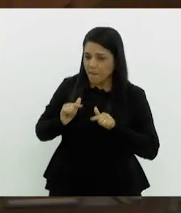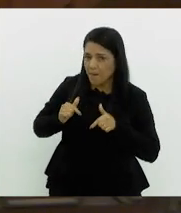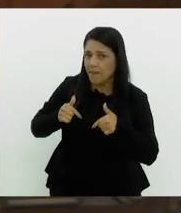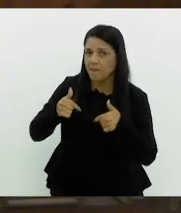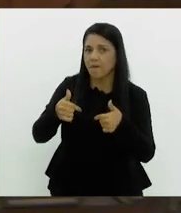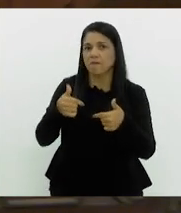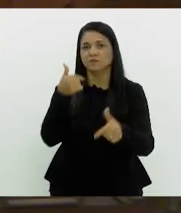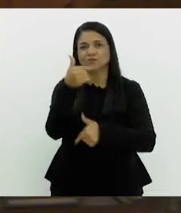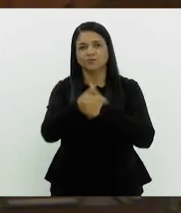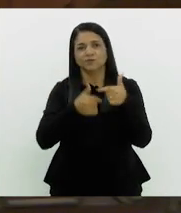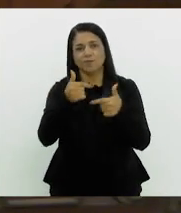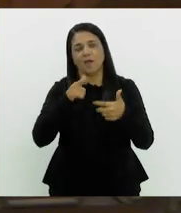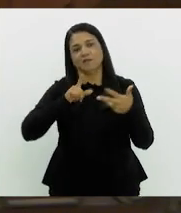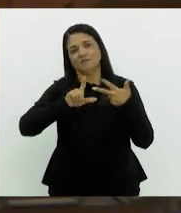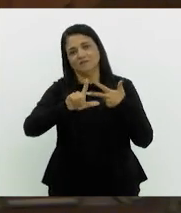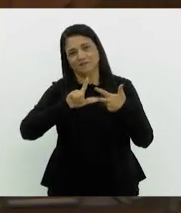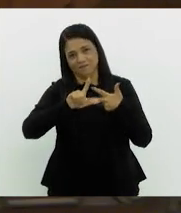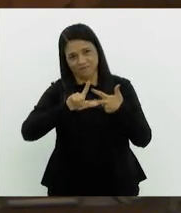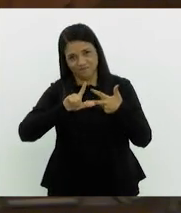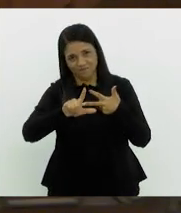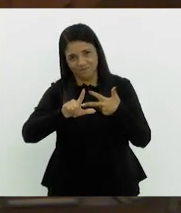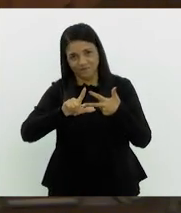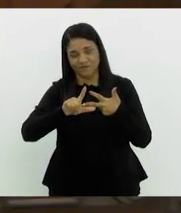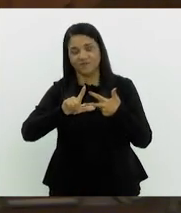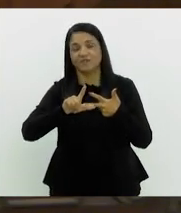trabalhos legislativos. A gente